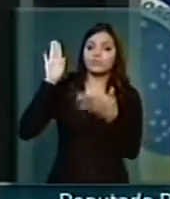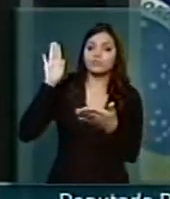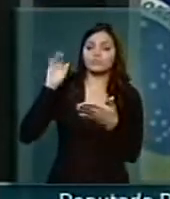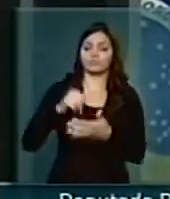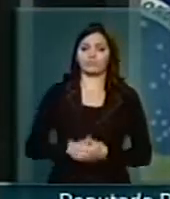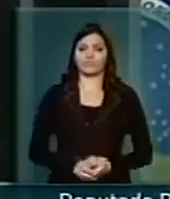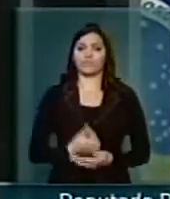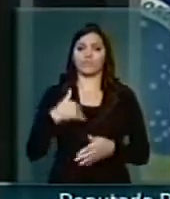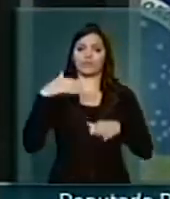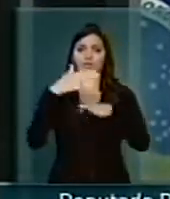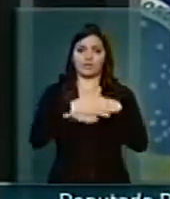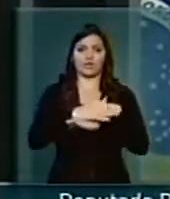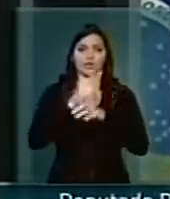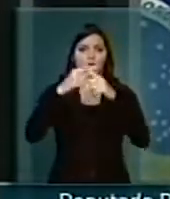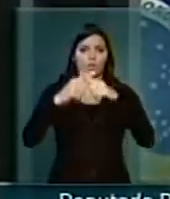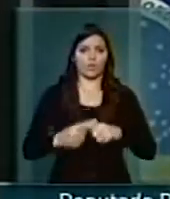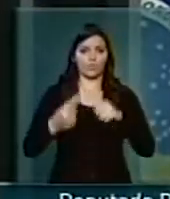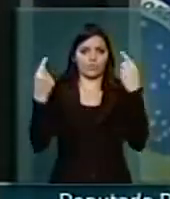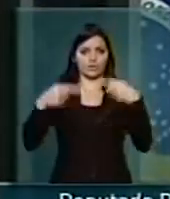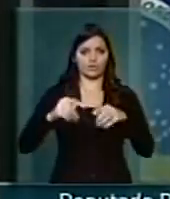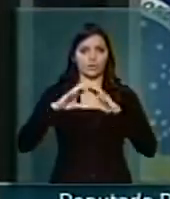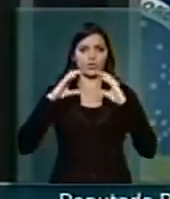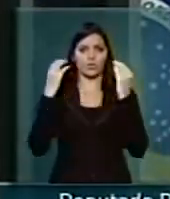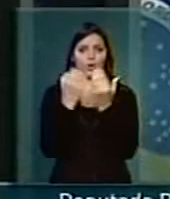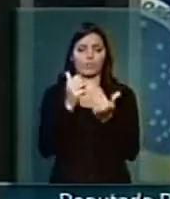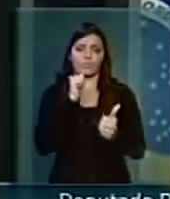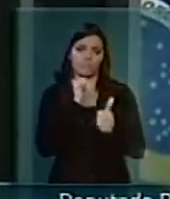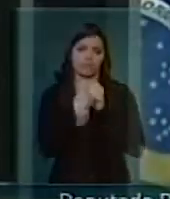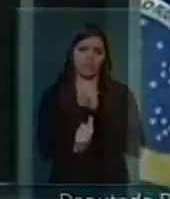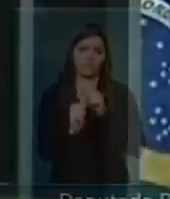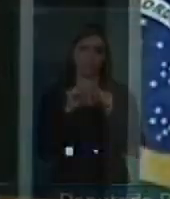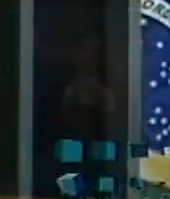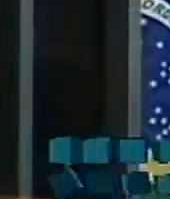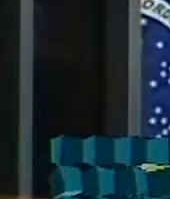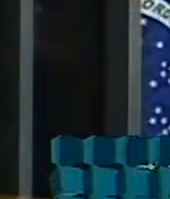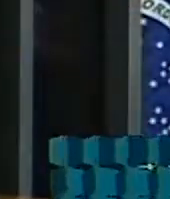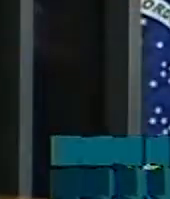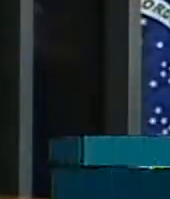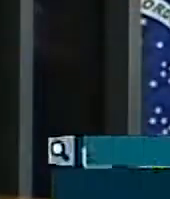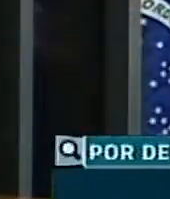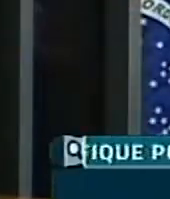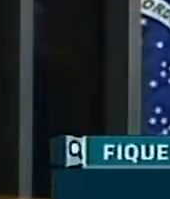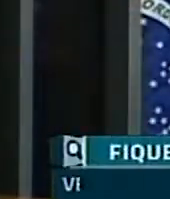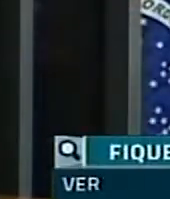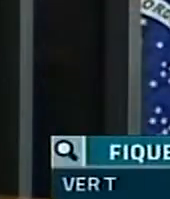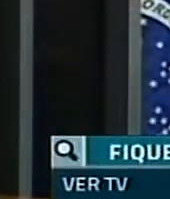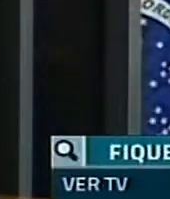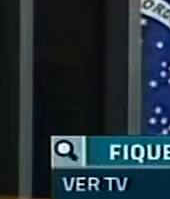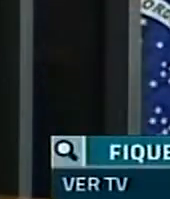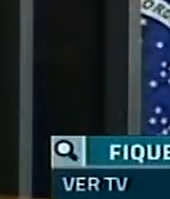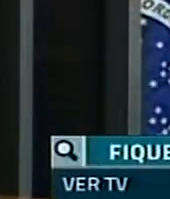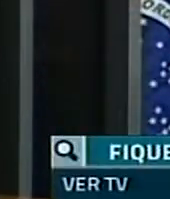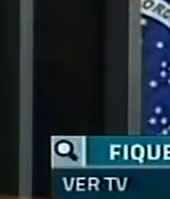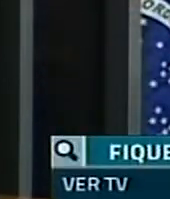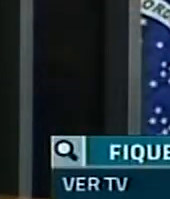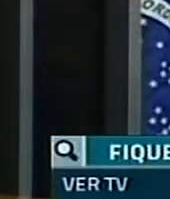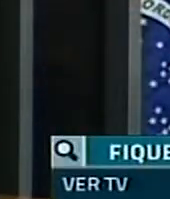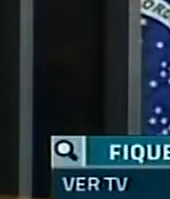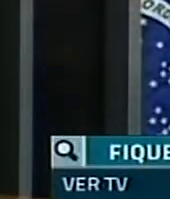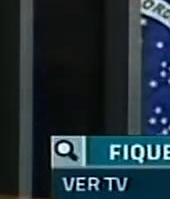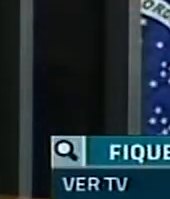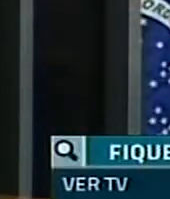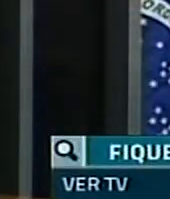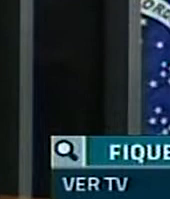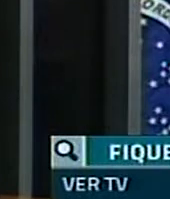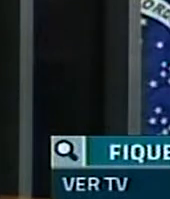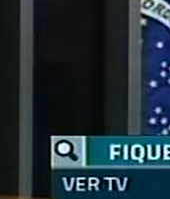se candidatou a sediar a competição, mas ninguém nos perguntou. Ninguém perguntou ao povo se desejava pagar a conta em todos